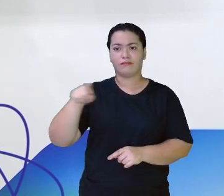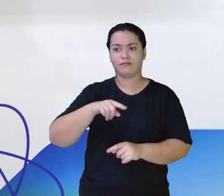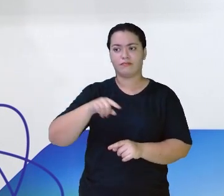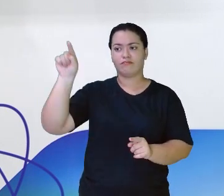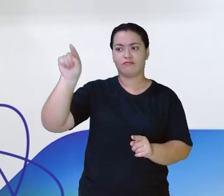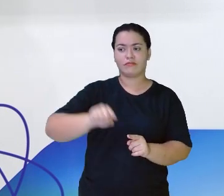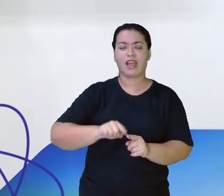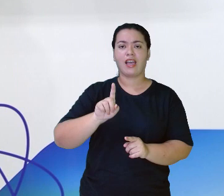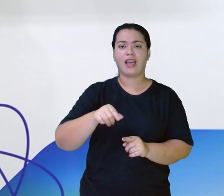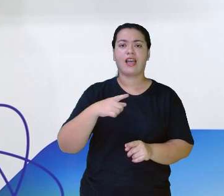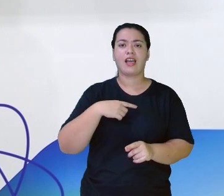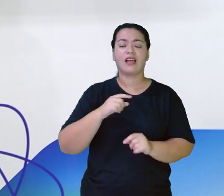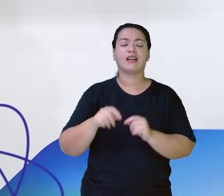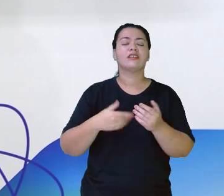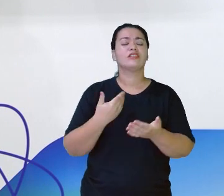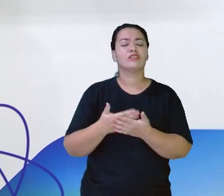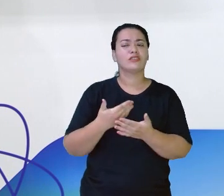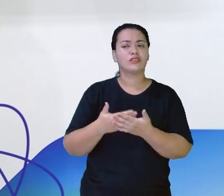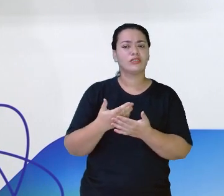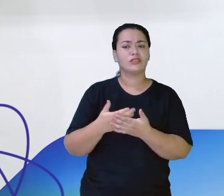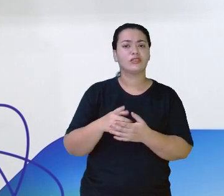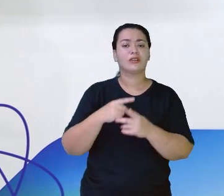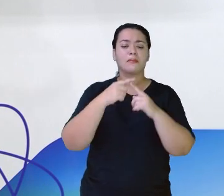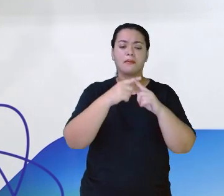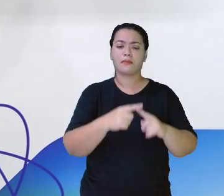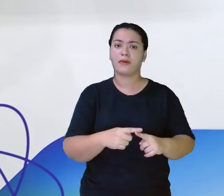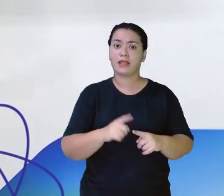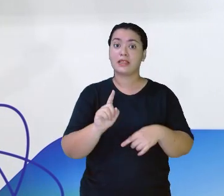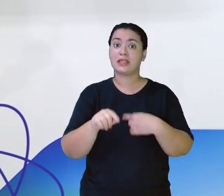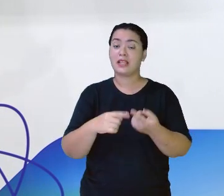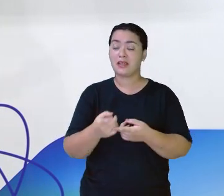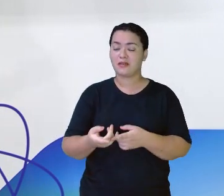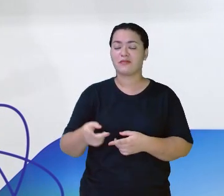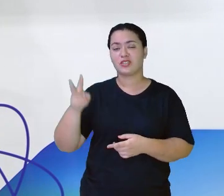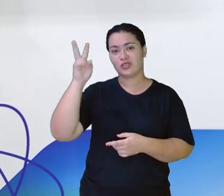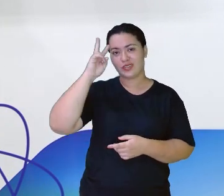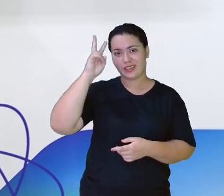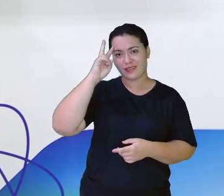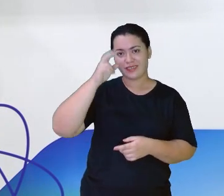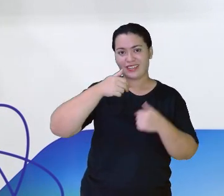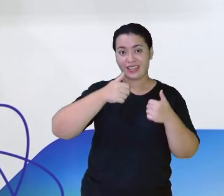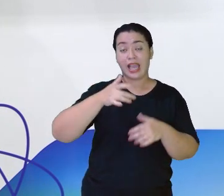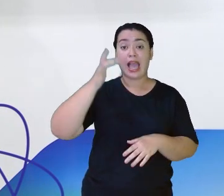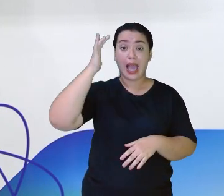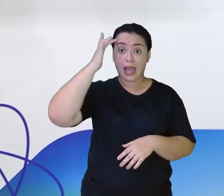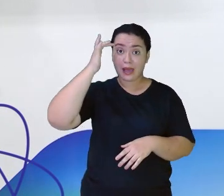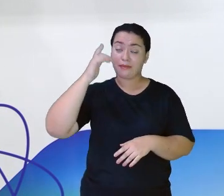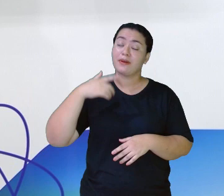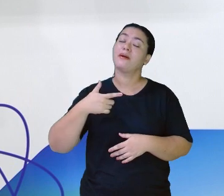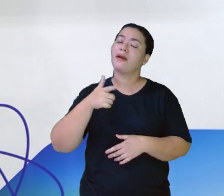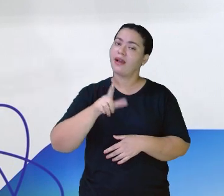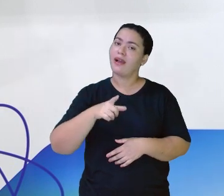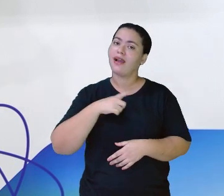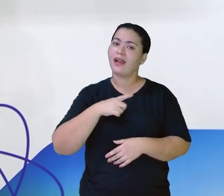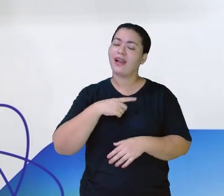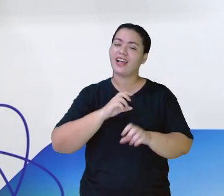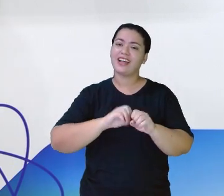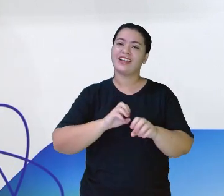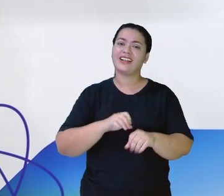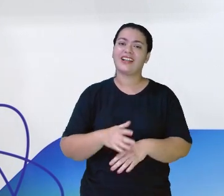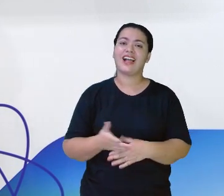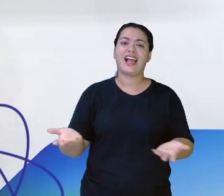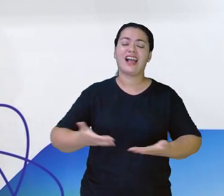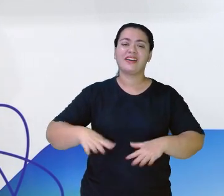vão estudando aí as multiplicações para virem me dar um banho segunda-feira. Mas amanhã tem mais aula ainda. Vamos nos